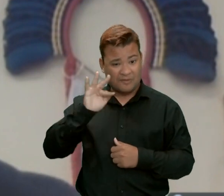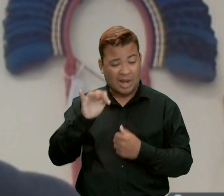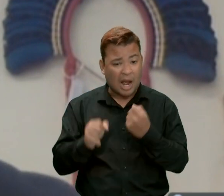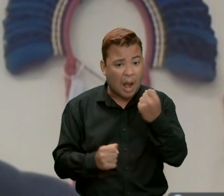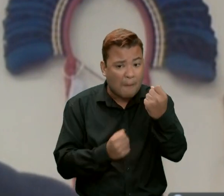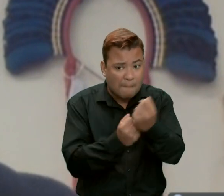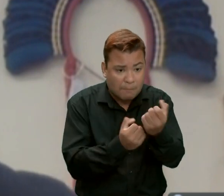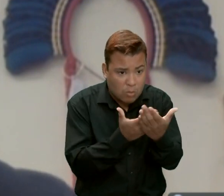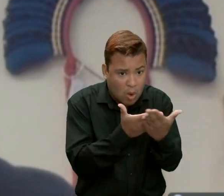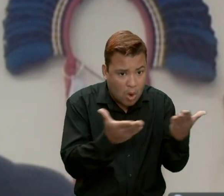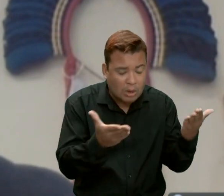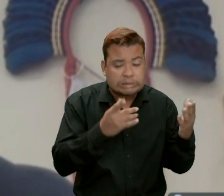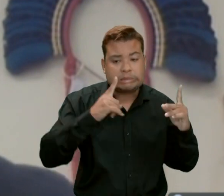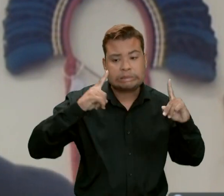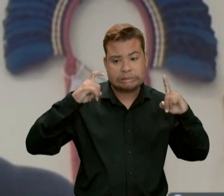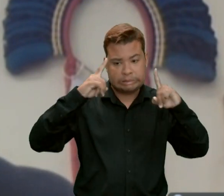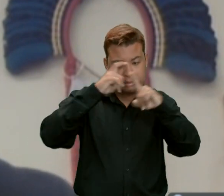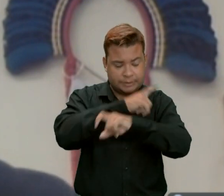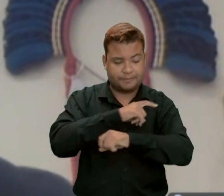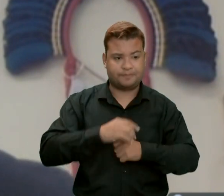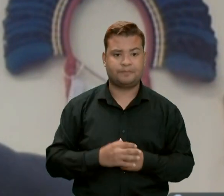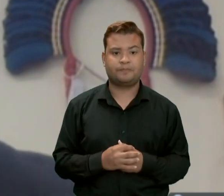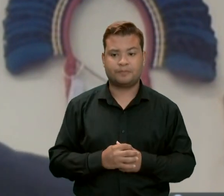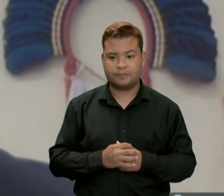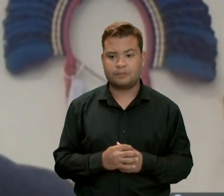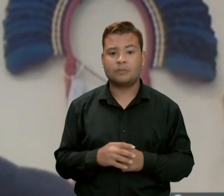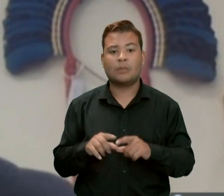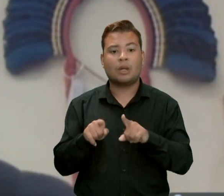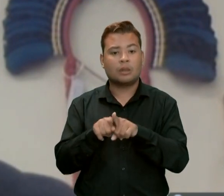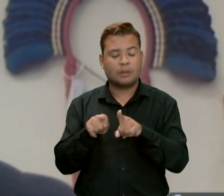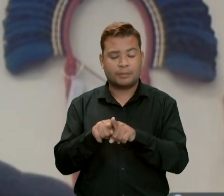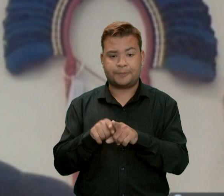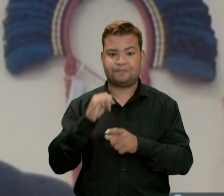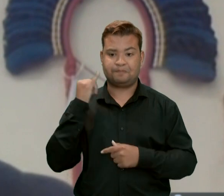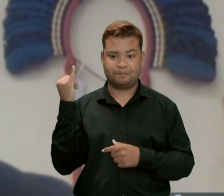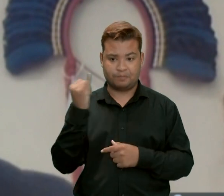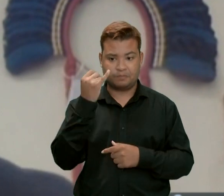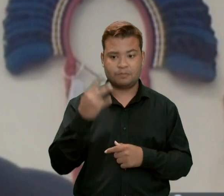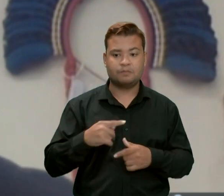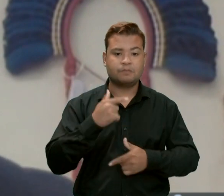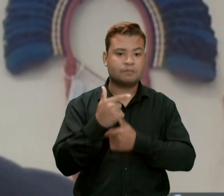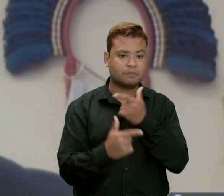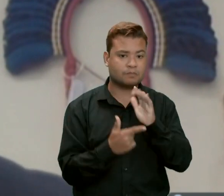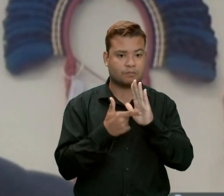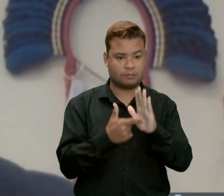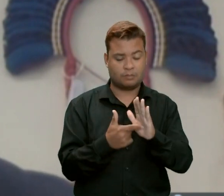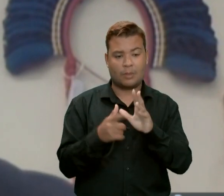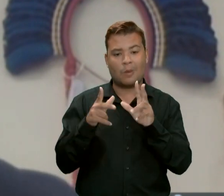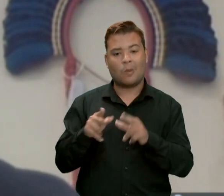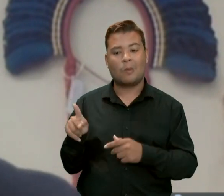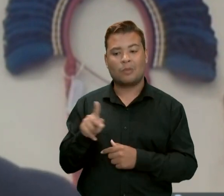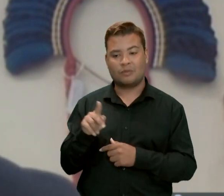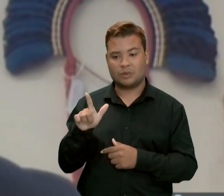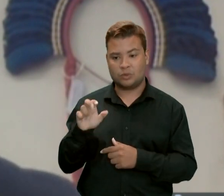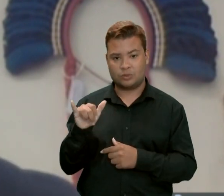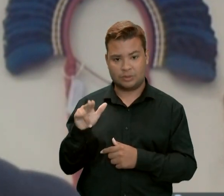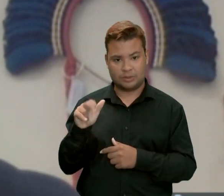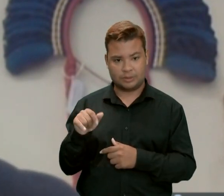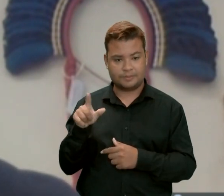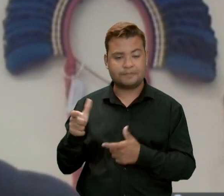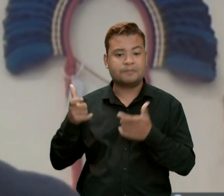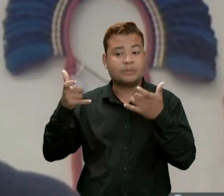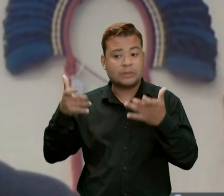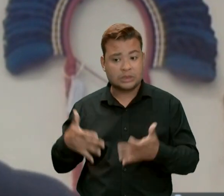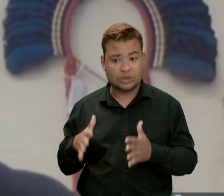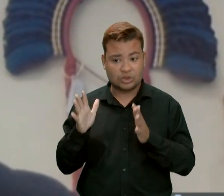promover seus direitos. Um paradigma importante que a gente precisa estabelecer nesse trabalho que a professora Luciana toca nesse assunto aqui